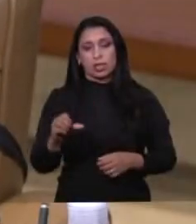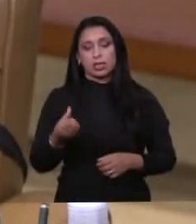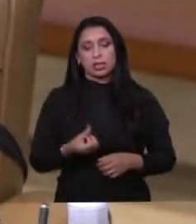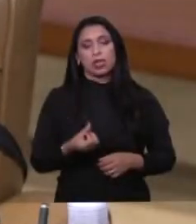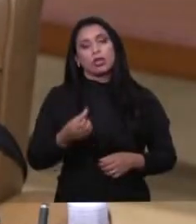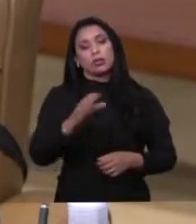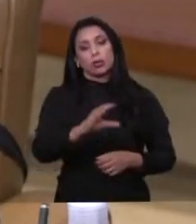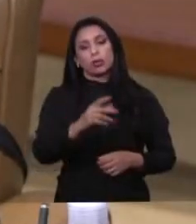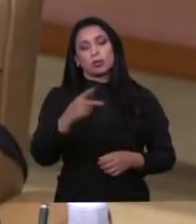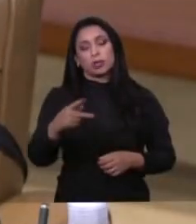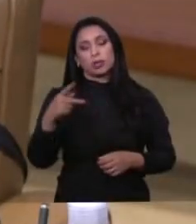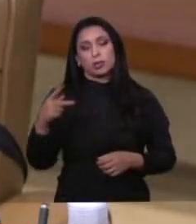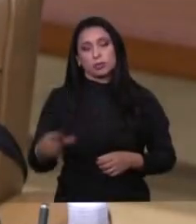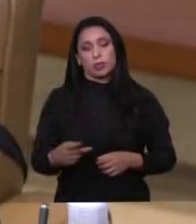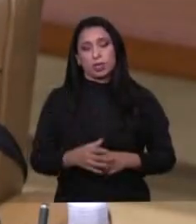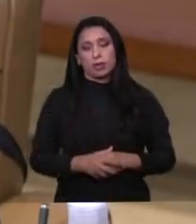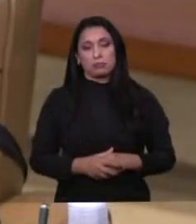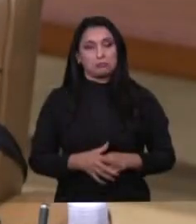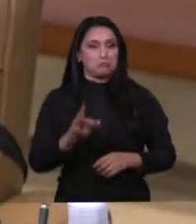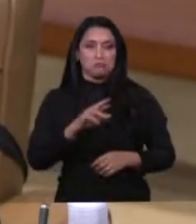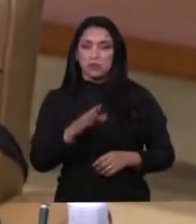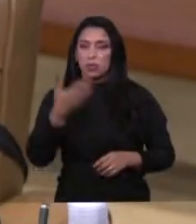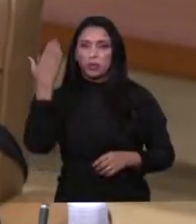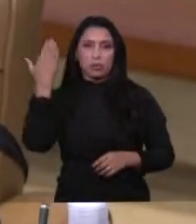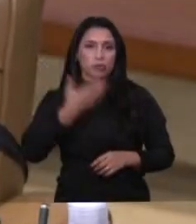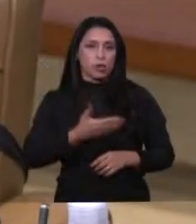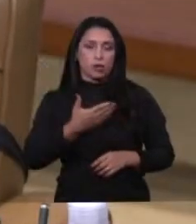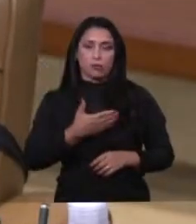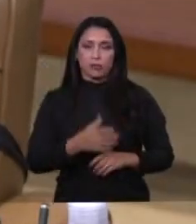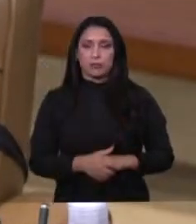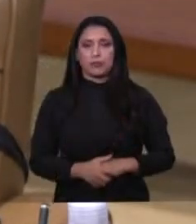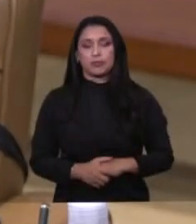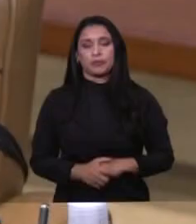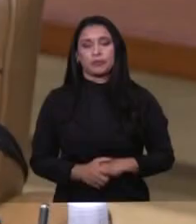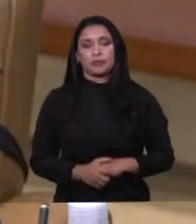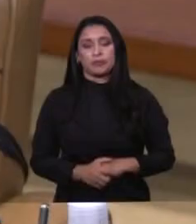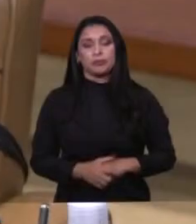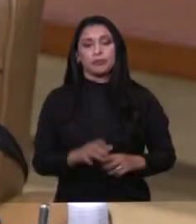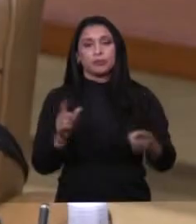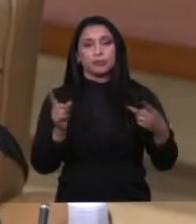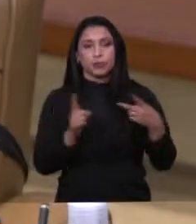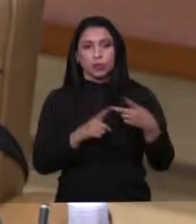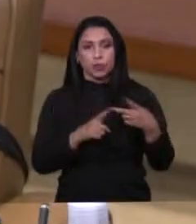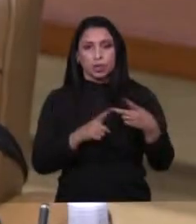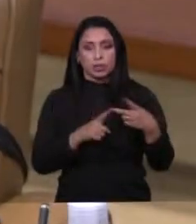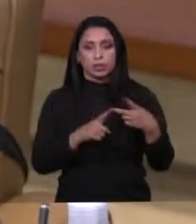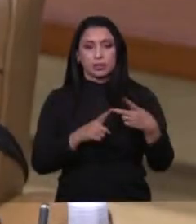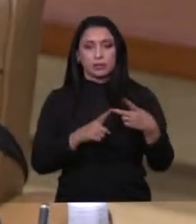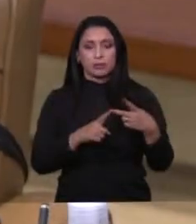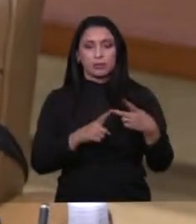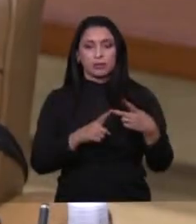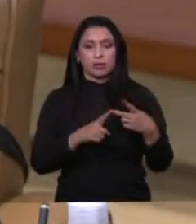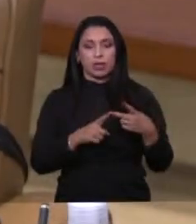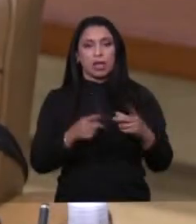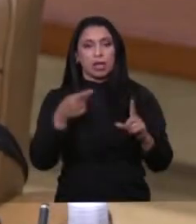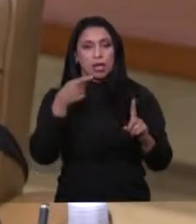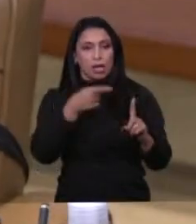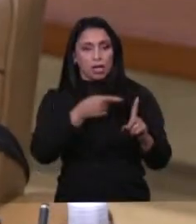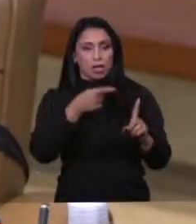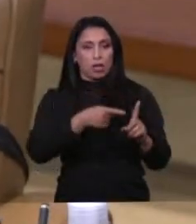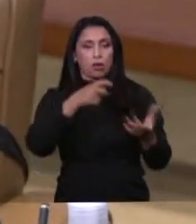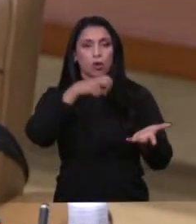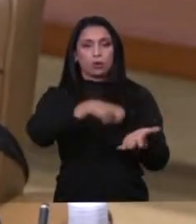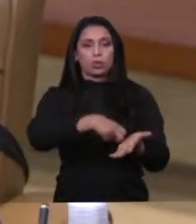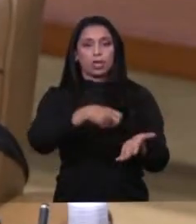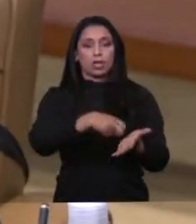Penal, não haver provas suficientes. 2. Condená-lo como incurso